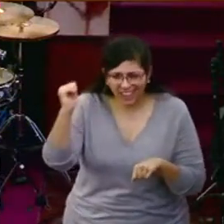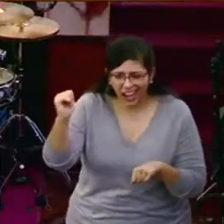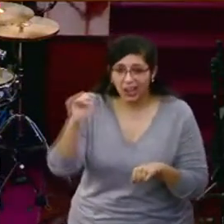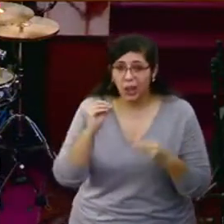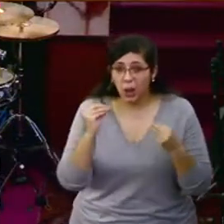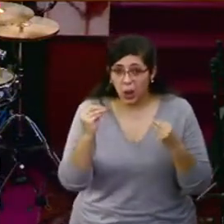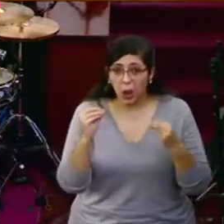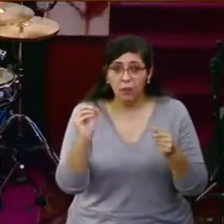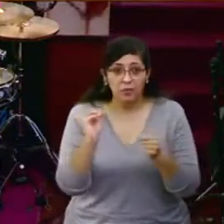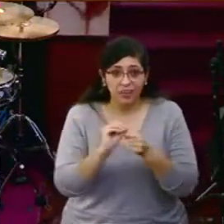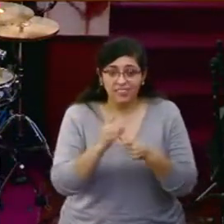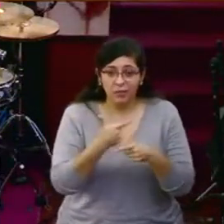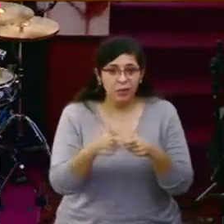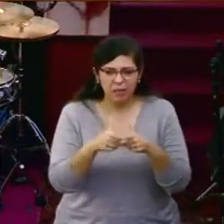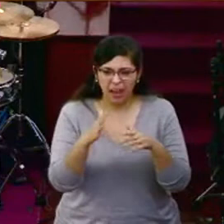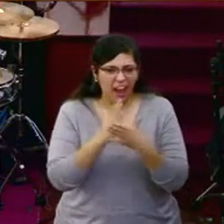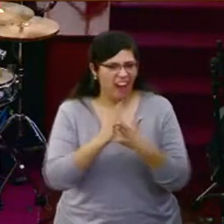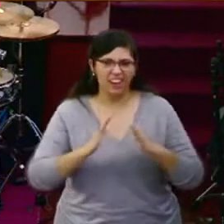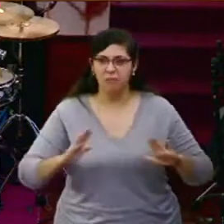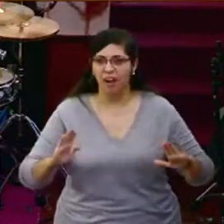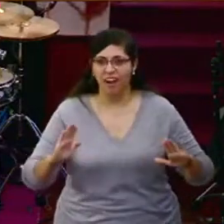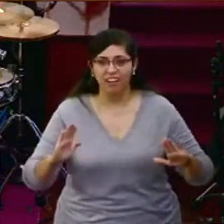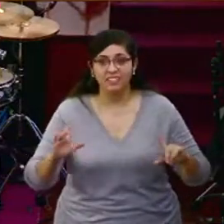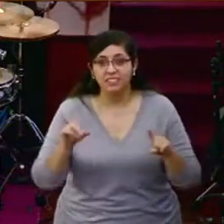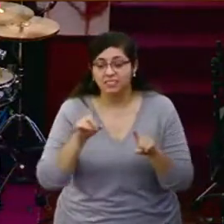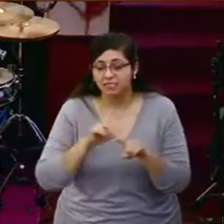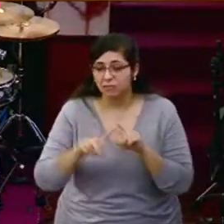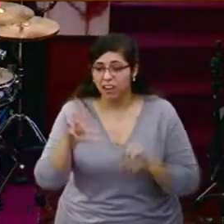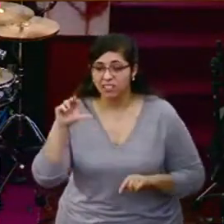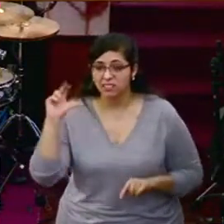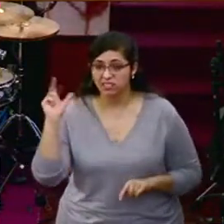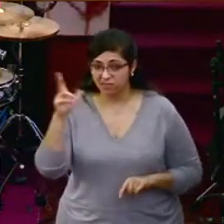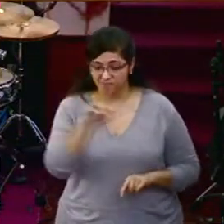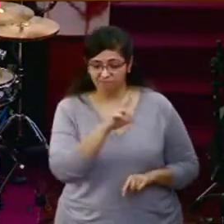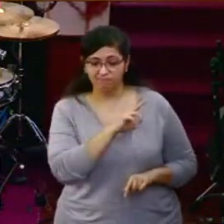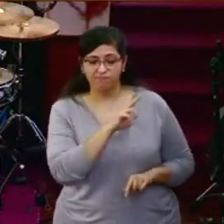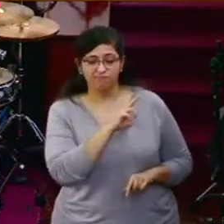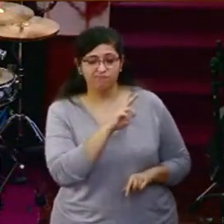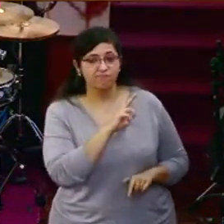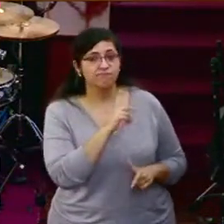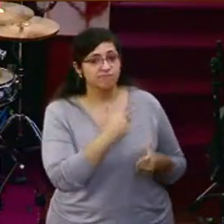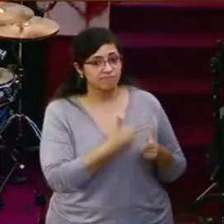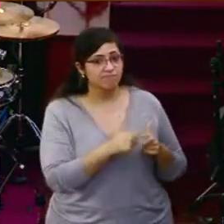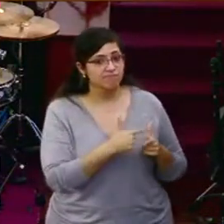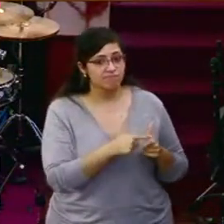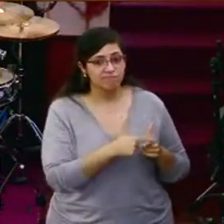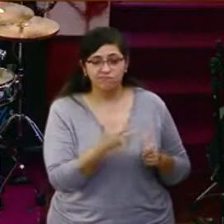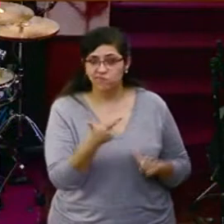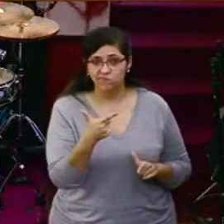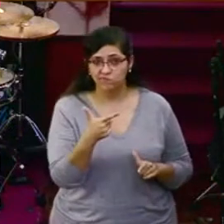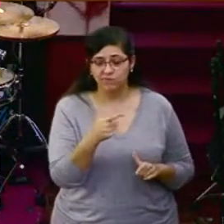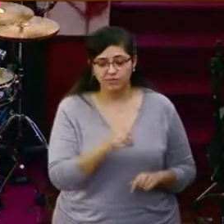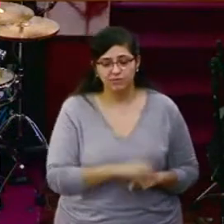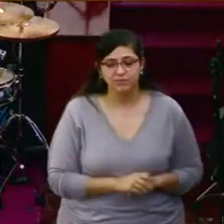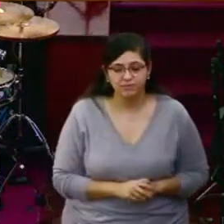agir em relação aos seus problemas mas elas nunca conseguem resolver os seus próprios problemas você